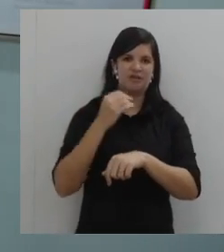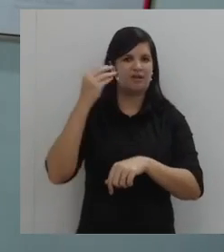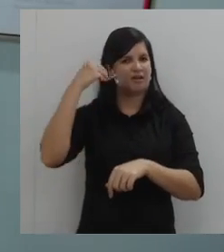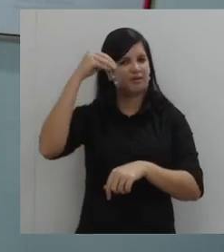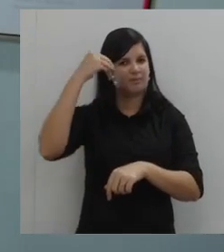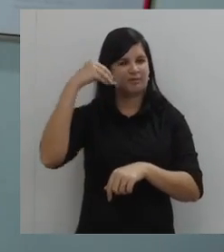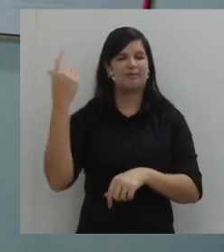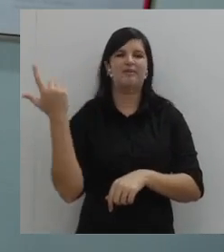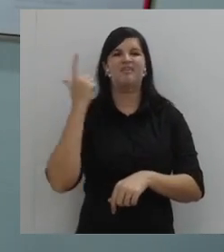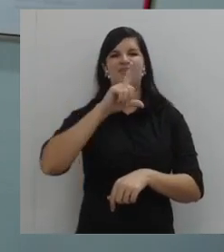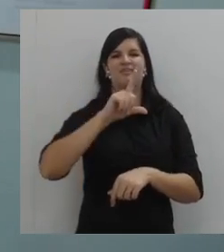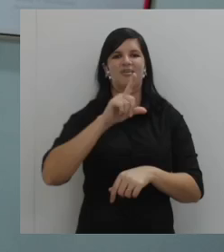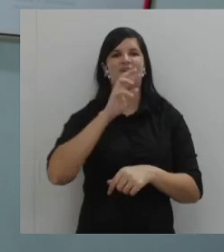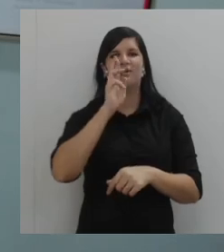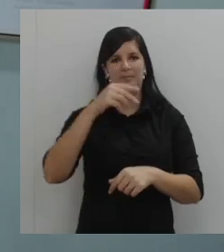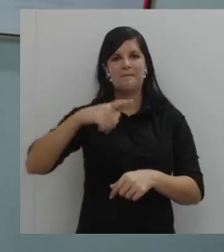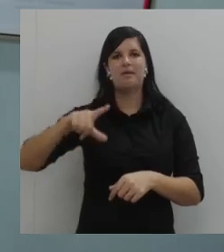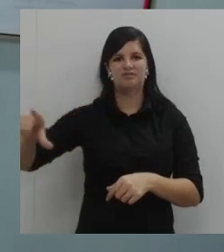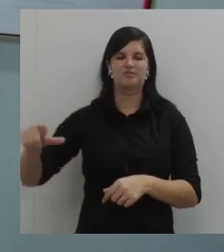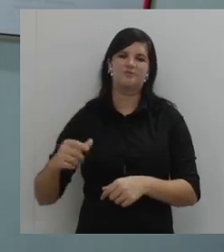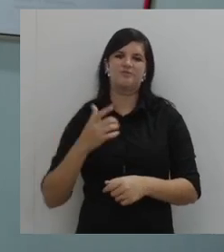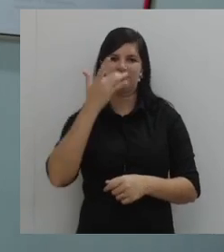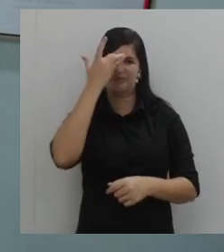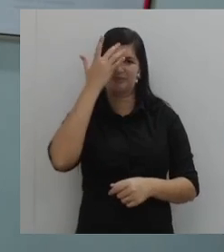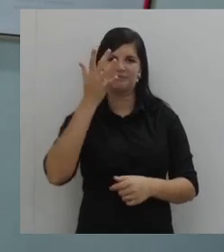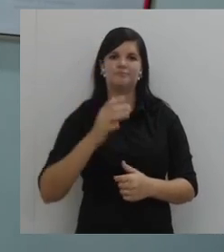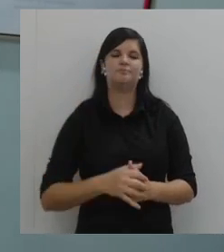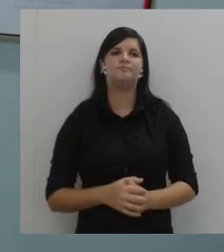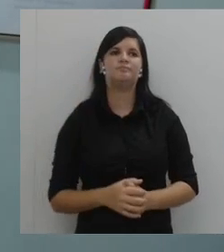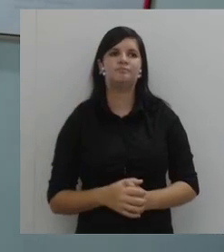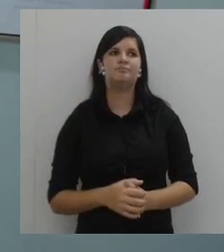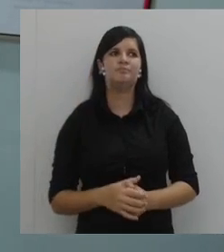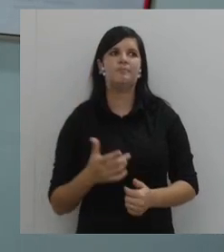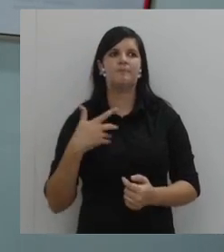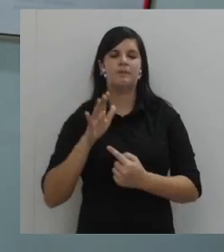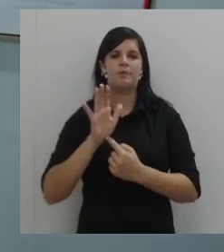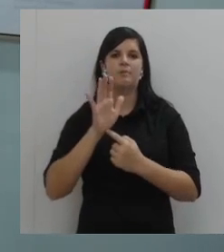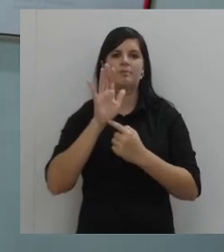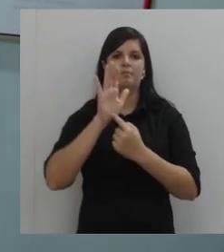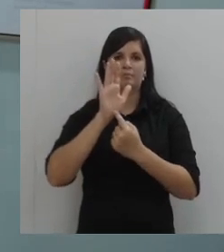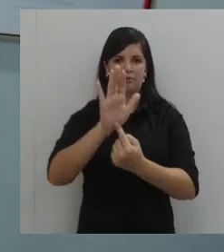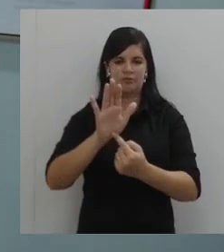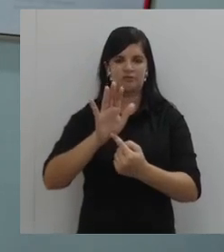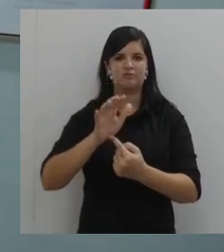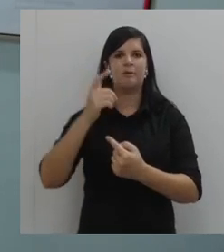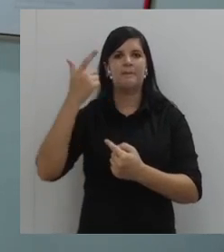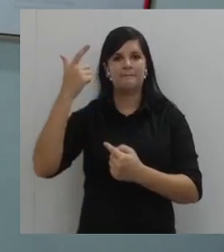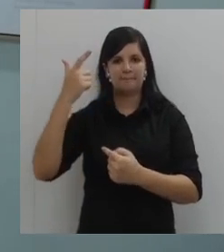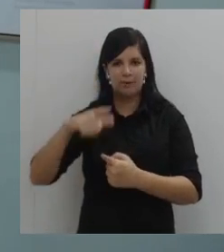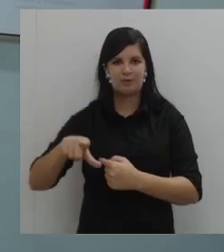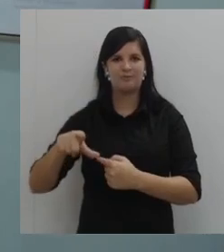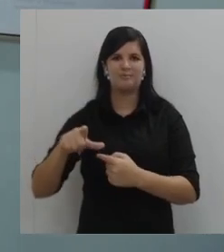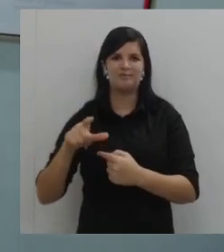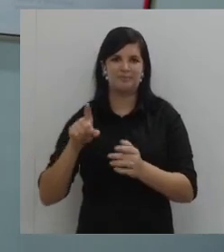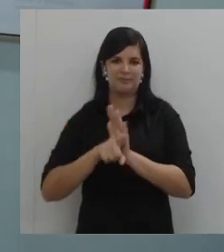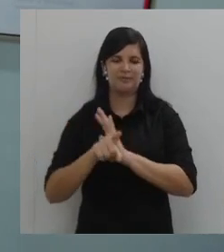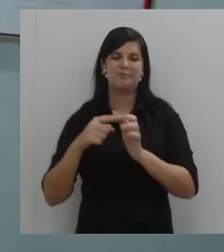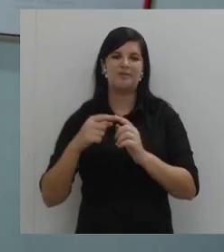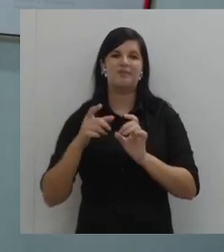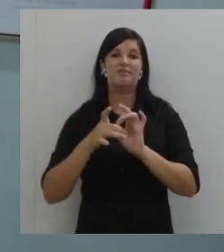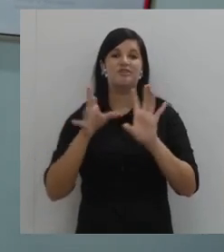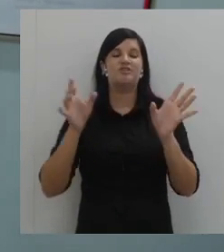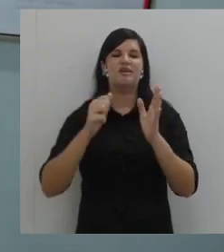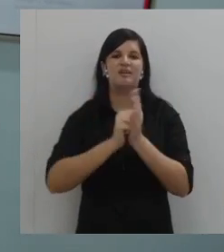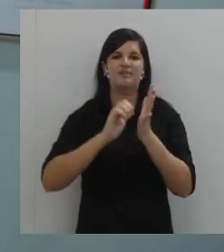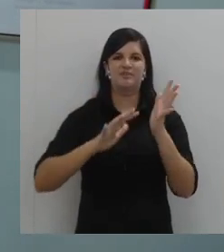experiência para responder as demais questões. Eu vou mostrar a próxima questão e vou deixar para vocês como exercício. Vejam aí